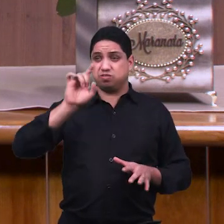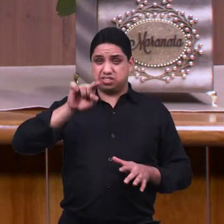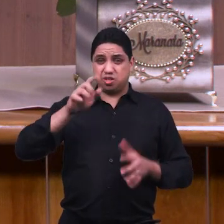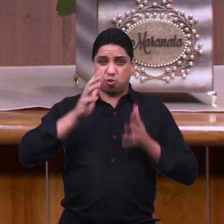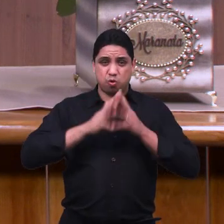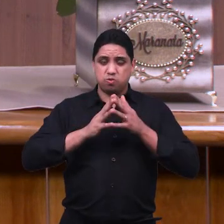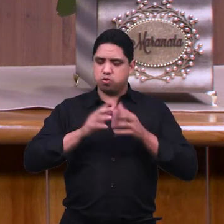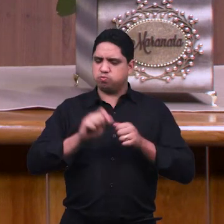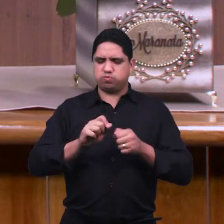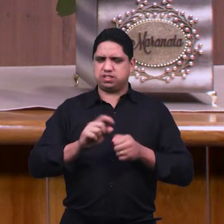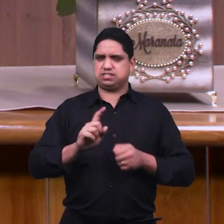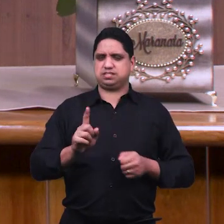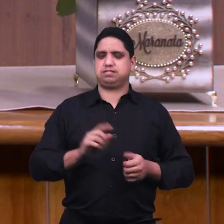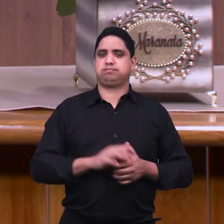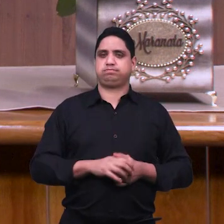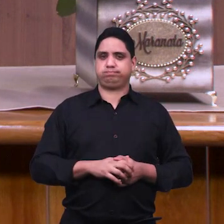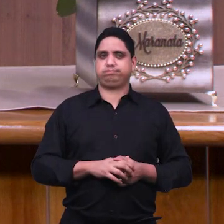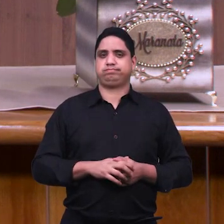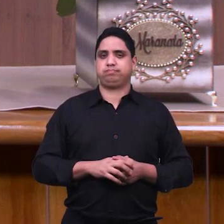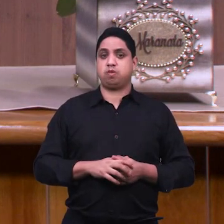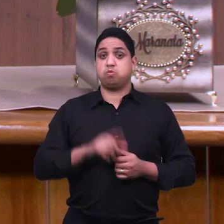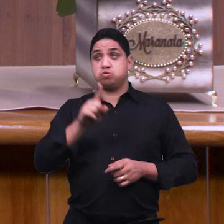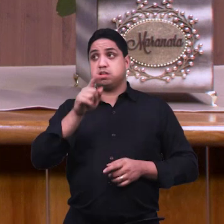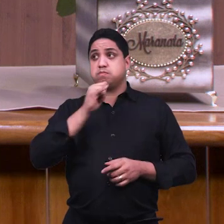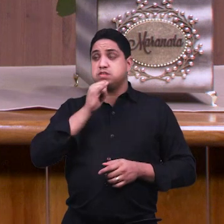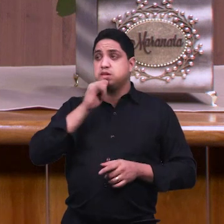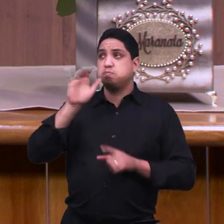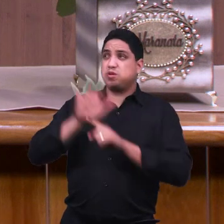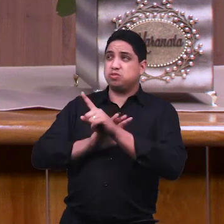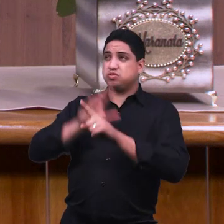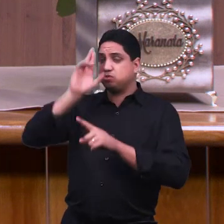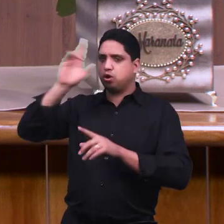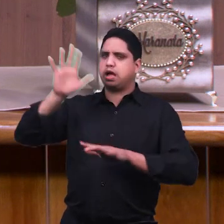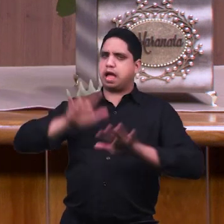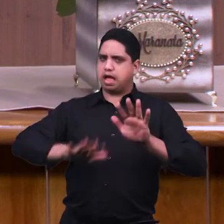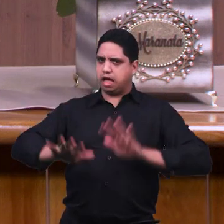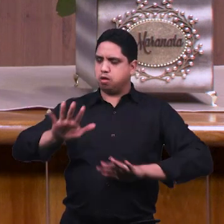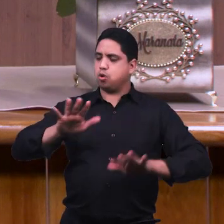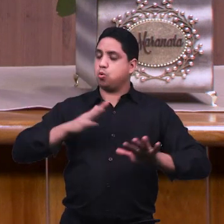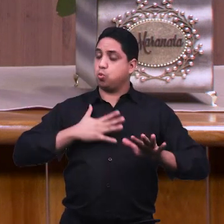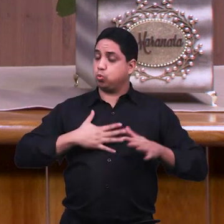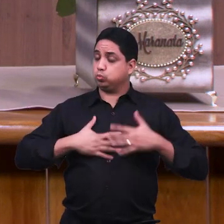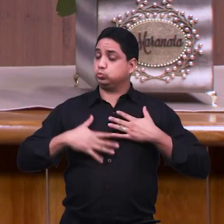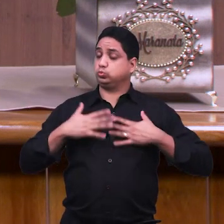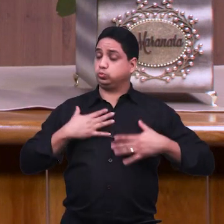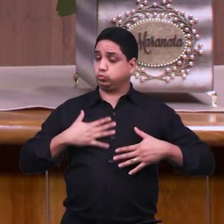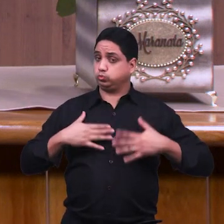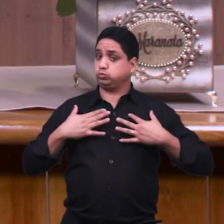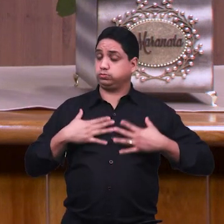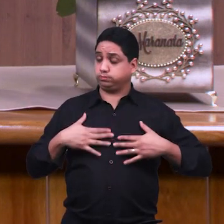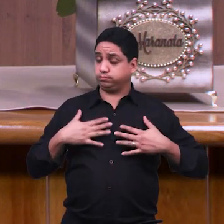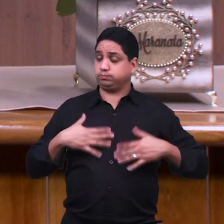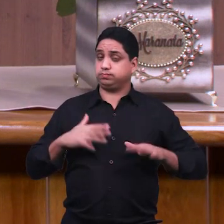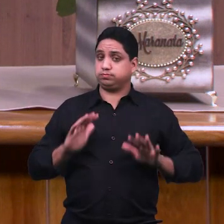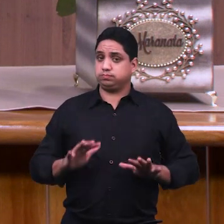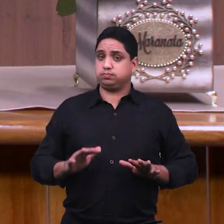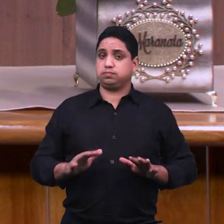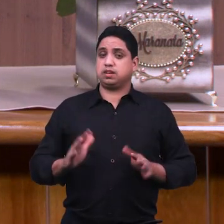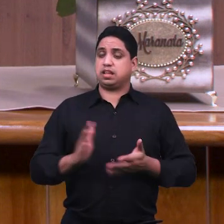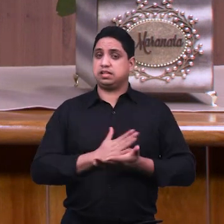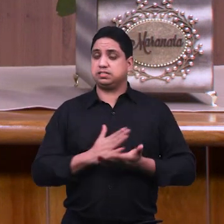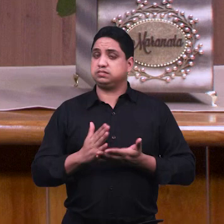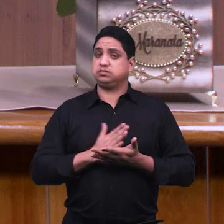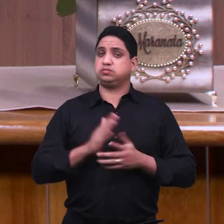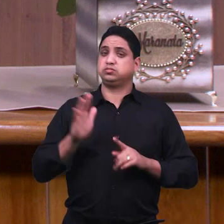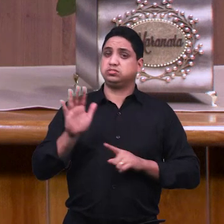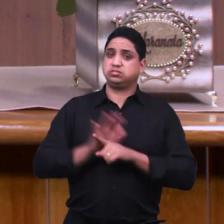fazer. Você abriu o Senhor, consultou o Senhor para fazer uma coisa. Toma muito cuidado, você vai consultar. Às vezes, vai consultar